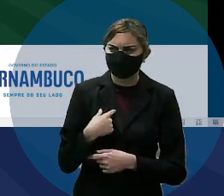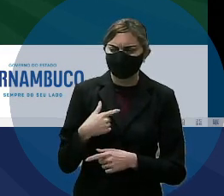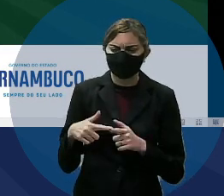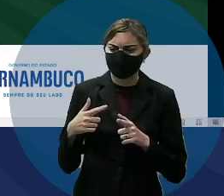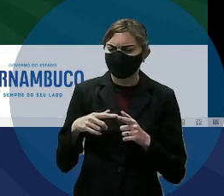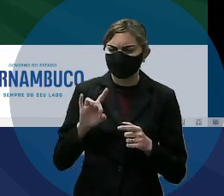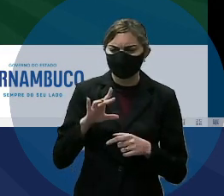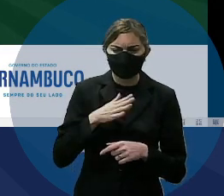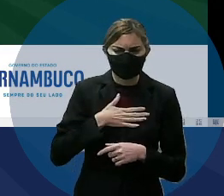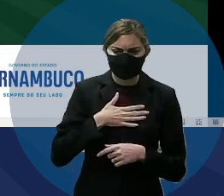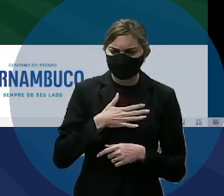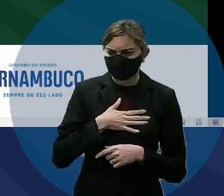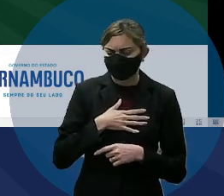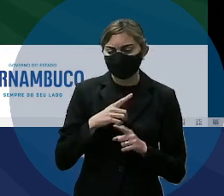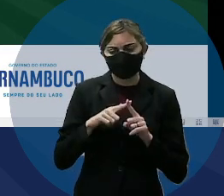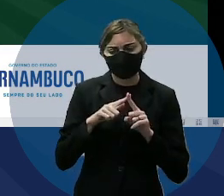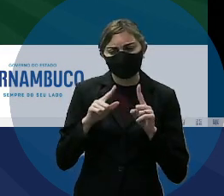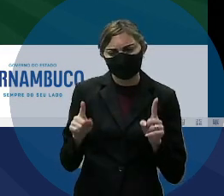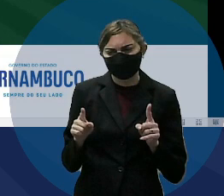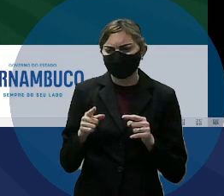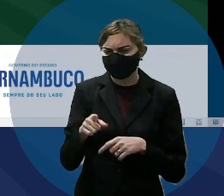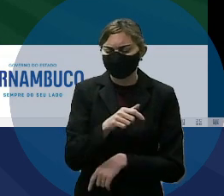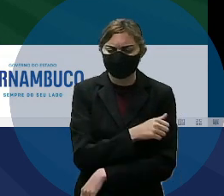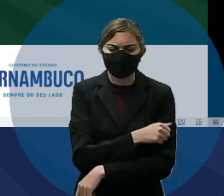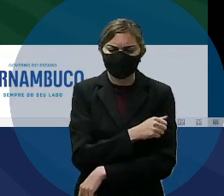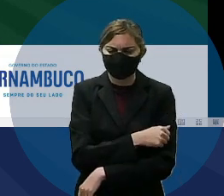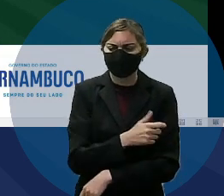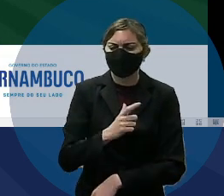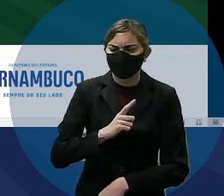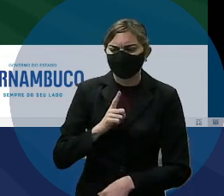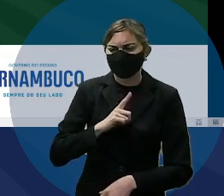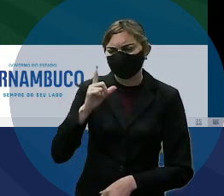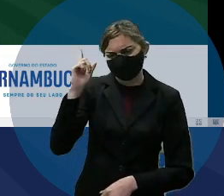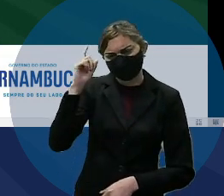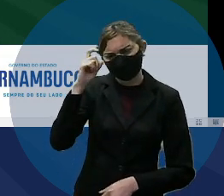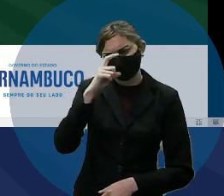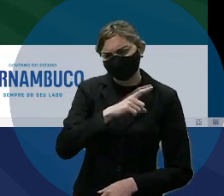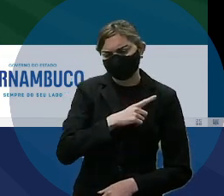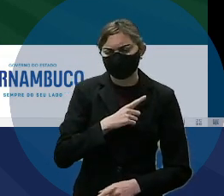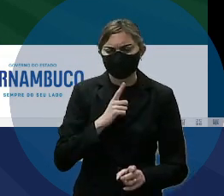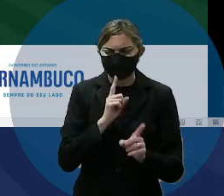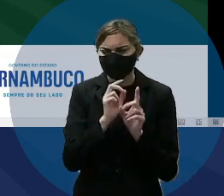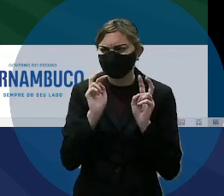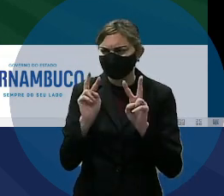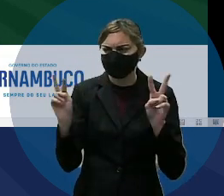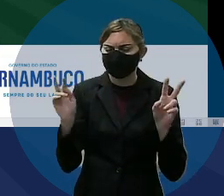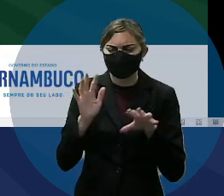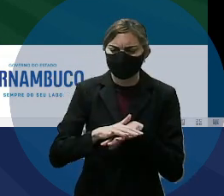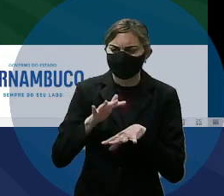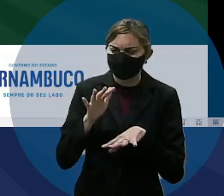nosso, mas o aluno, ele tem dificuldade de enxergar a matemática como algo que ele